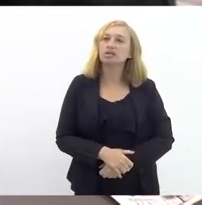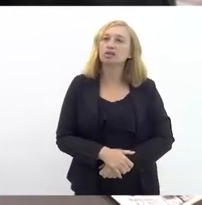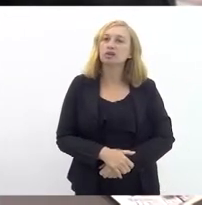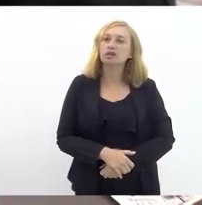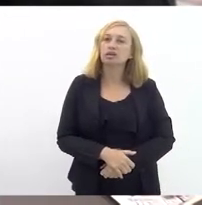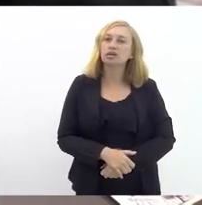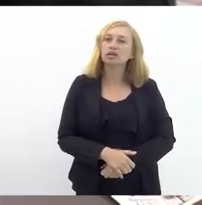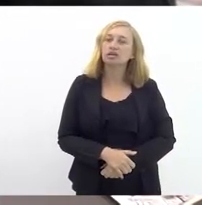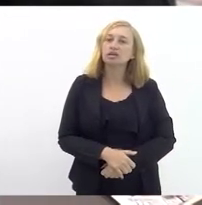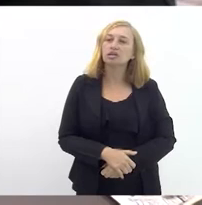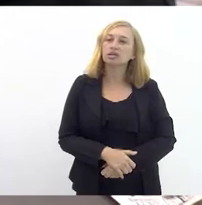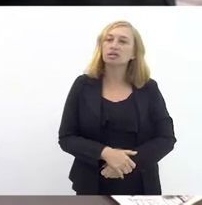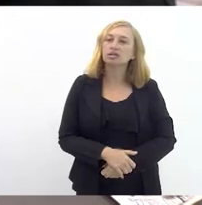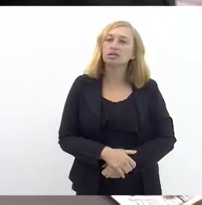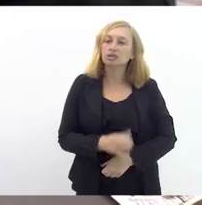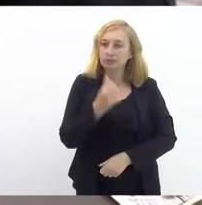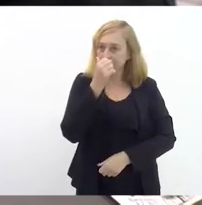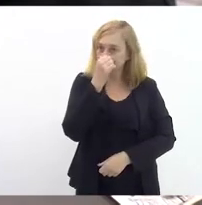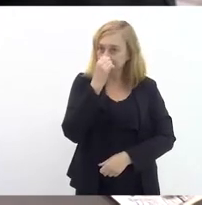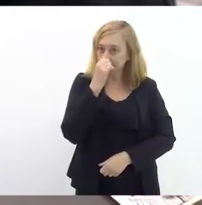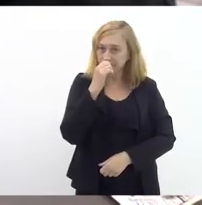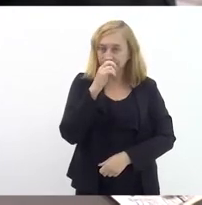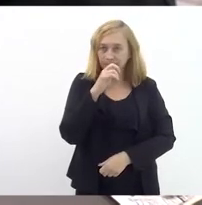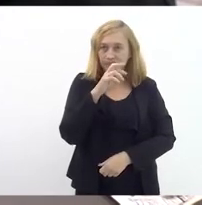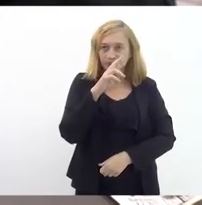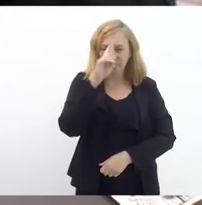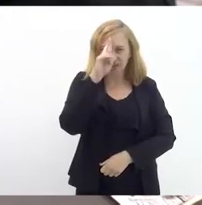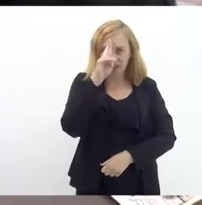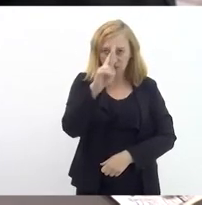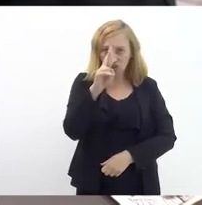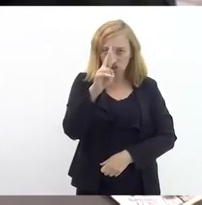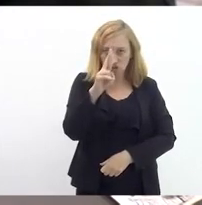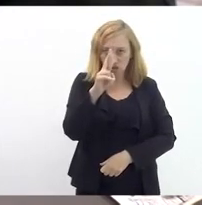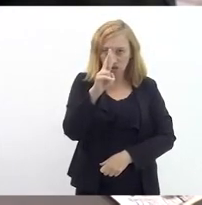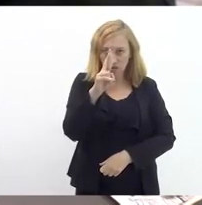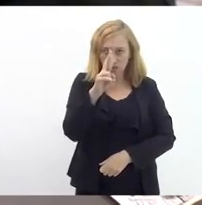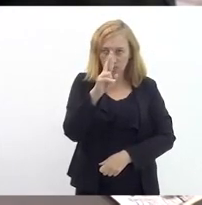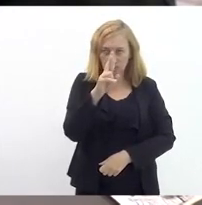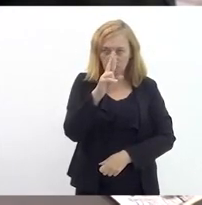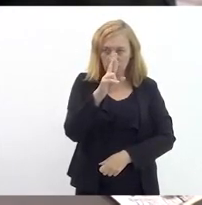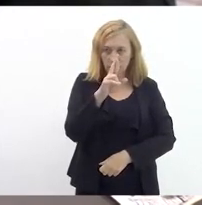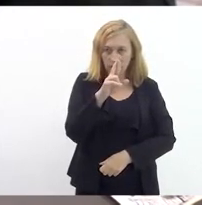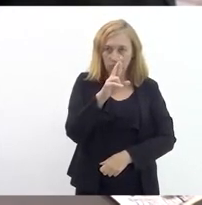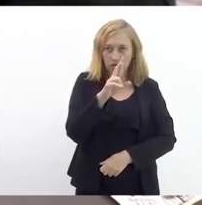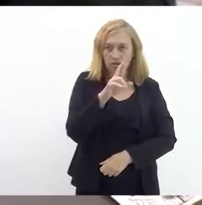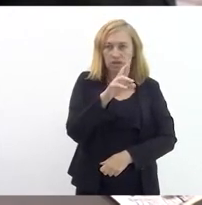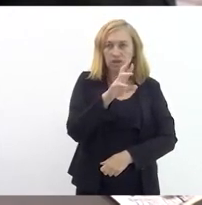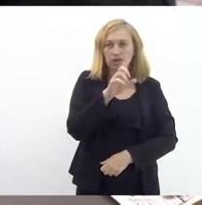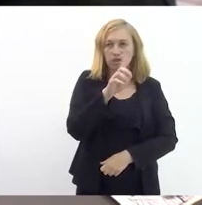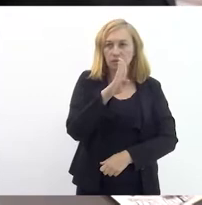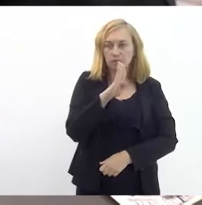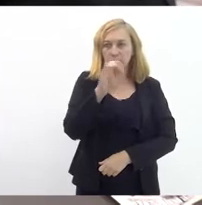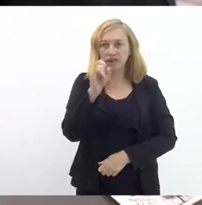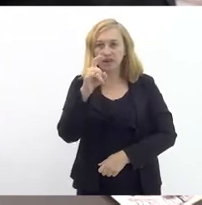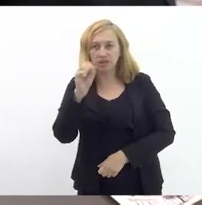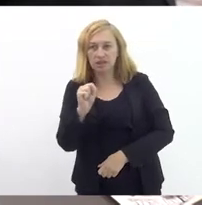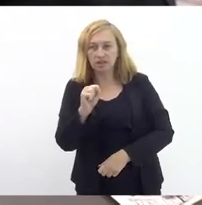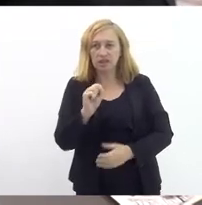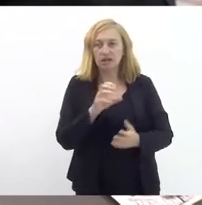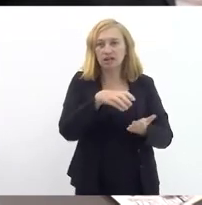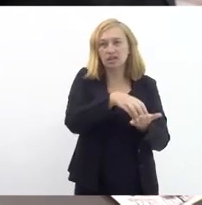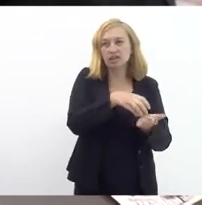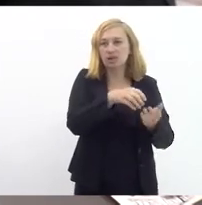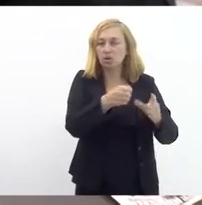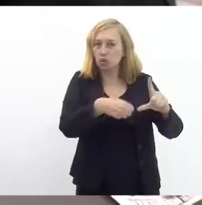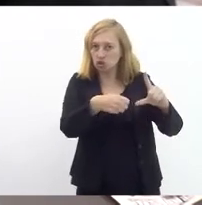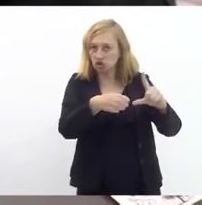pelos bens da concessão, quem é dona dos bens reversíveis, que a gente chama de bens reversíveis da concessão, é a Central Logística.